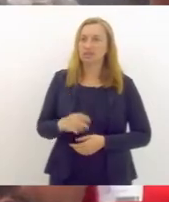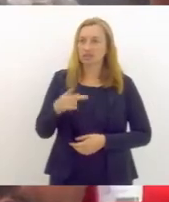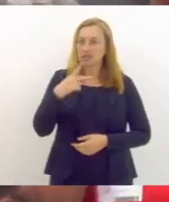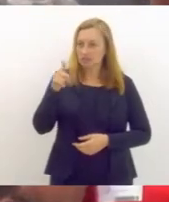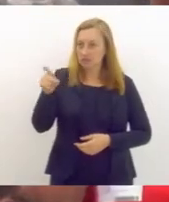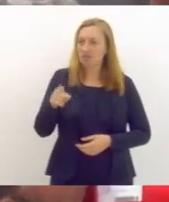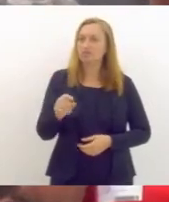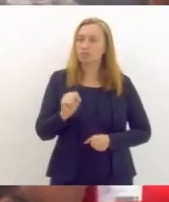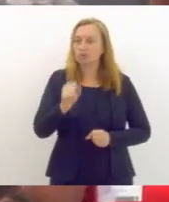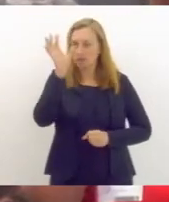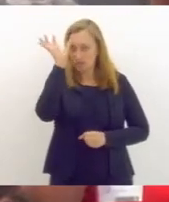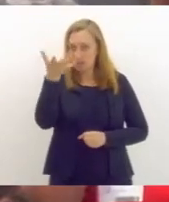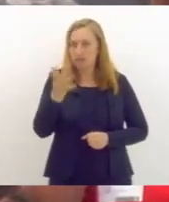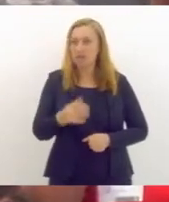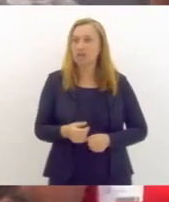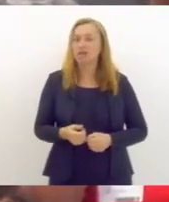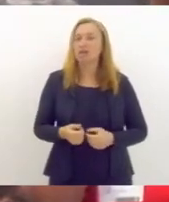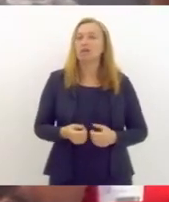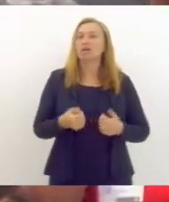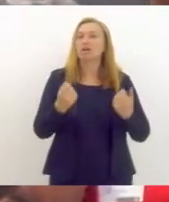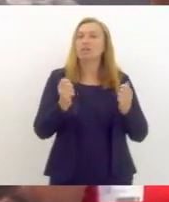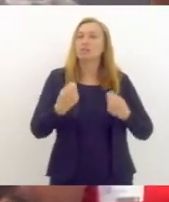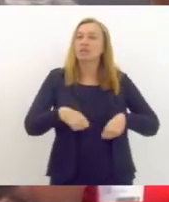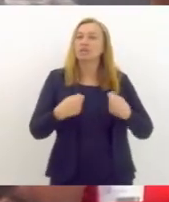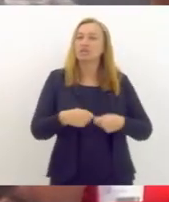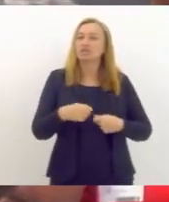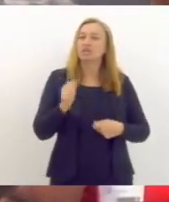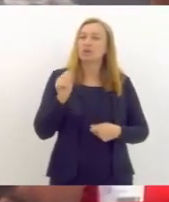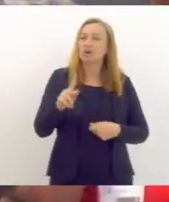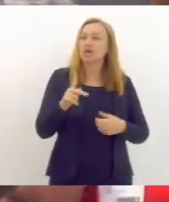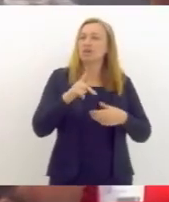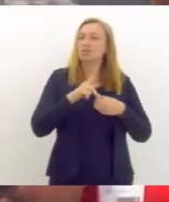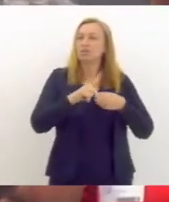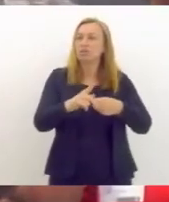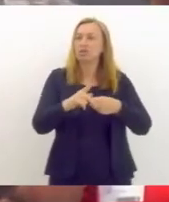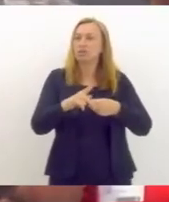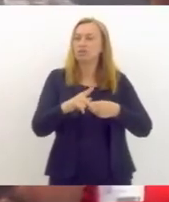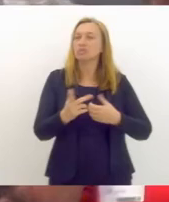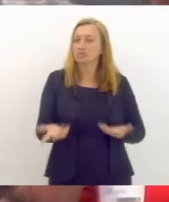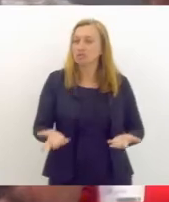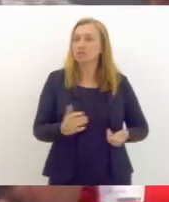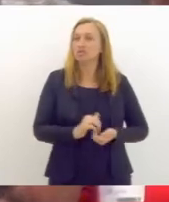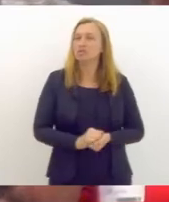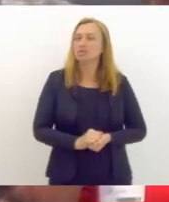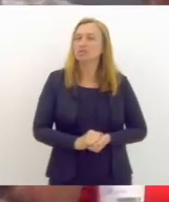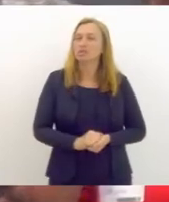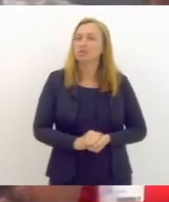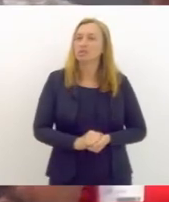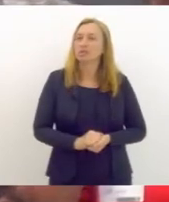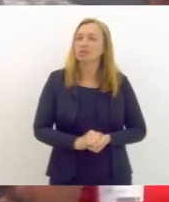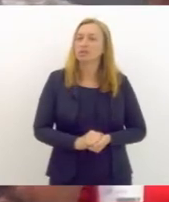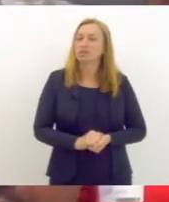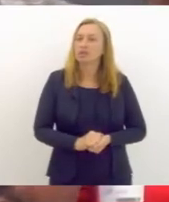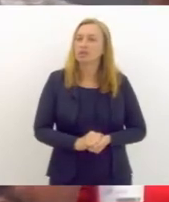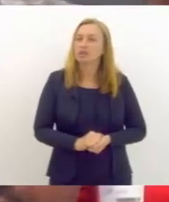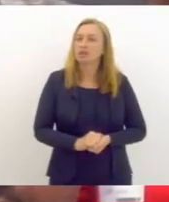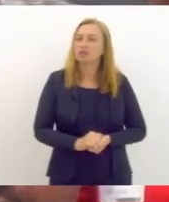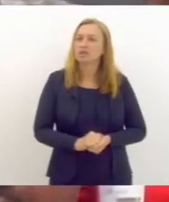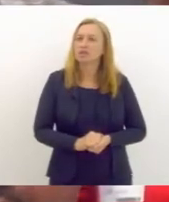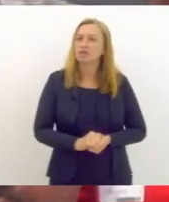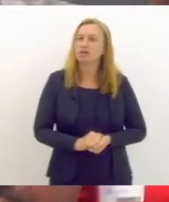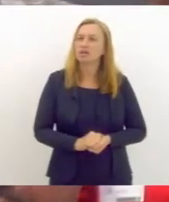falou então a gente pode solucionar preciso de um ok do Procurador Bruno do B obviamente conhece muito bem